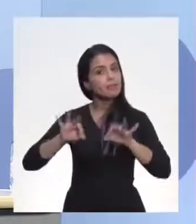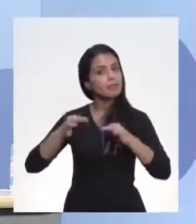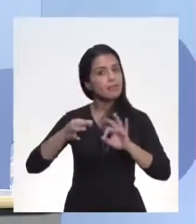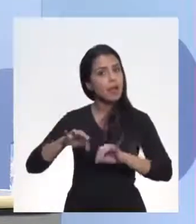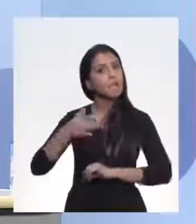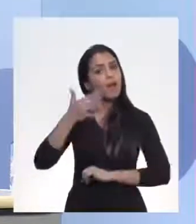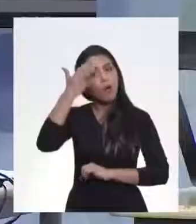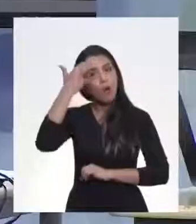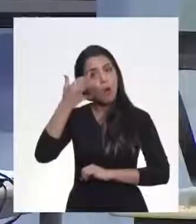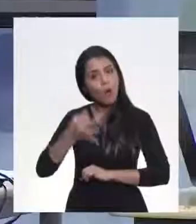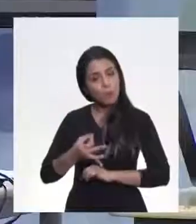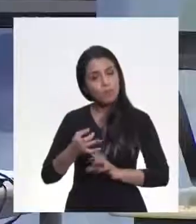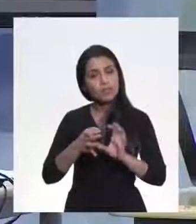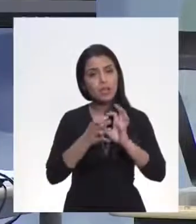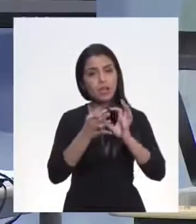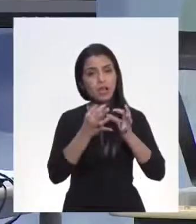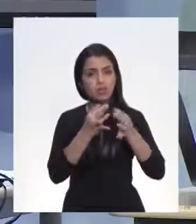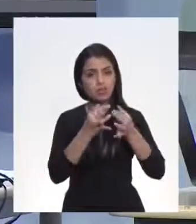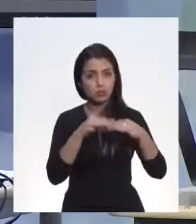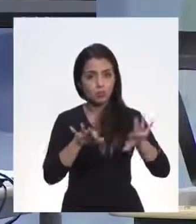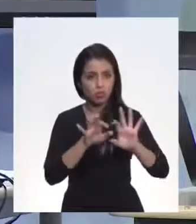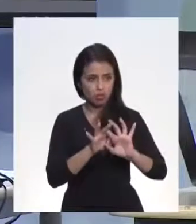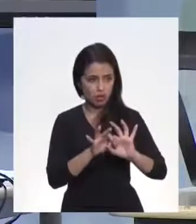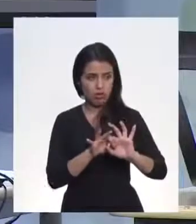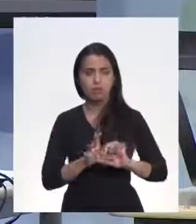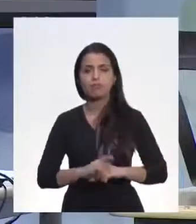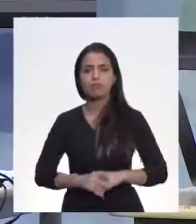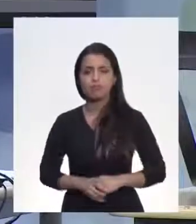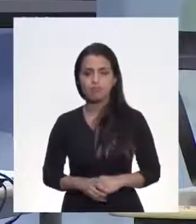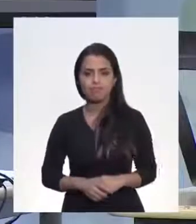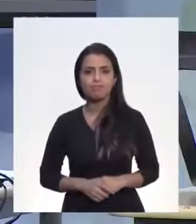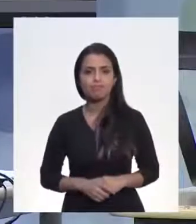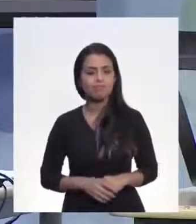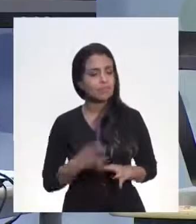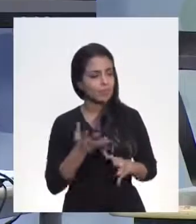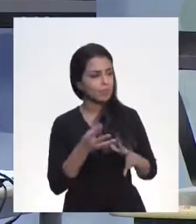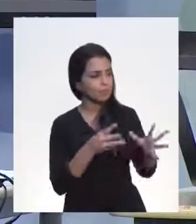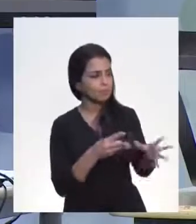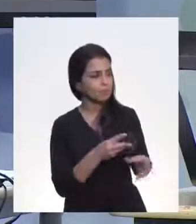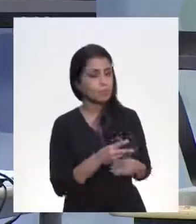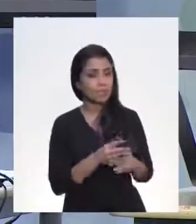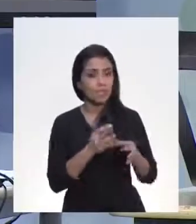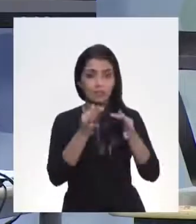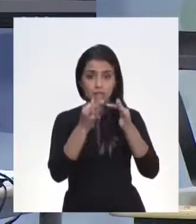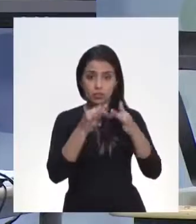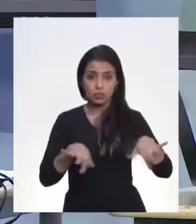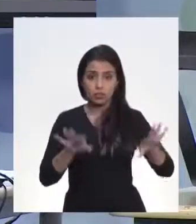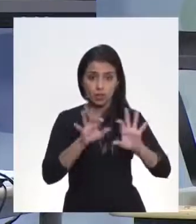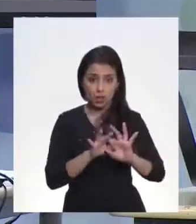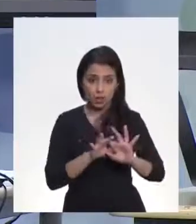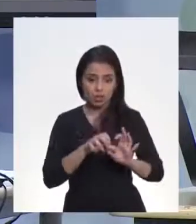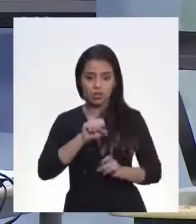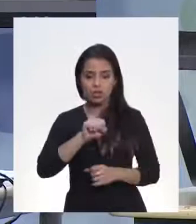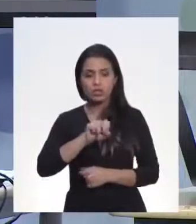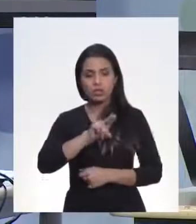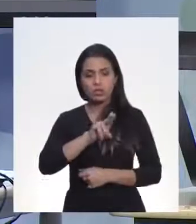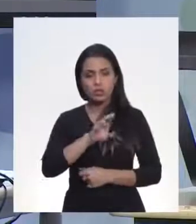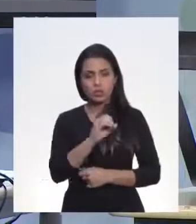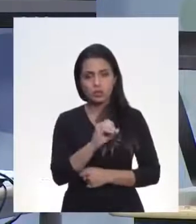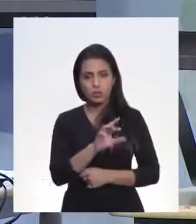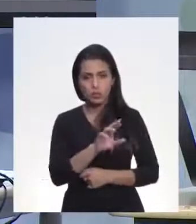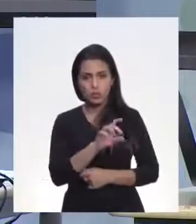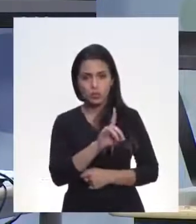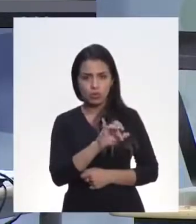subordinadas, né? Posso só falar mais uma coisa? Pode. Essa subordinação é exatamente em relação à estrutura